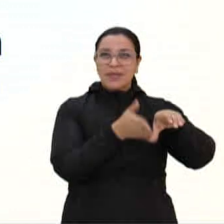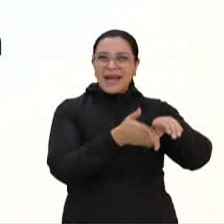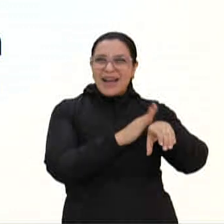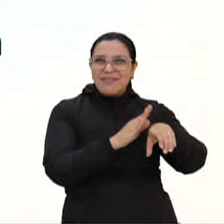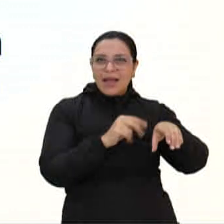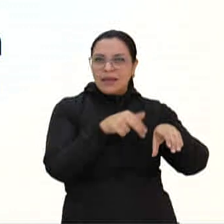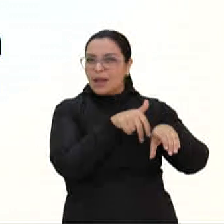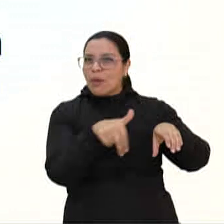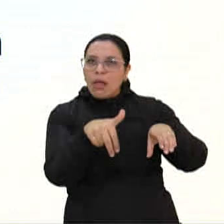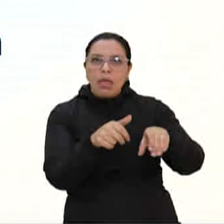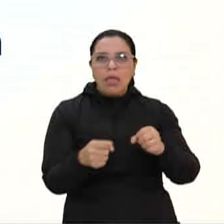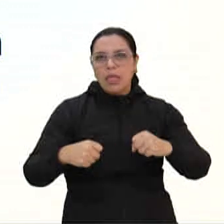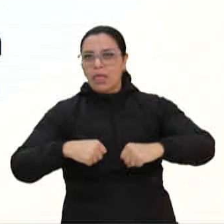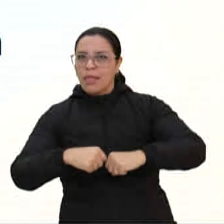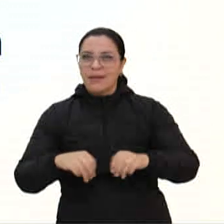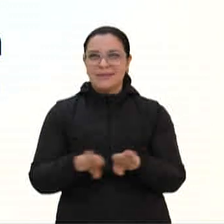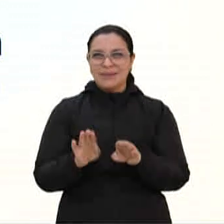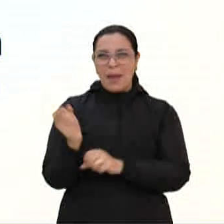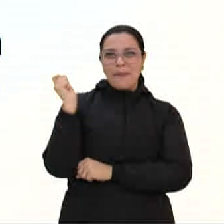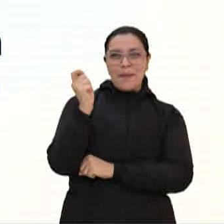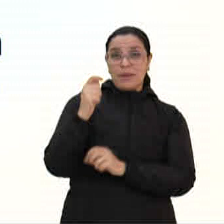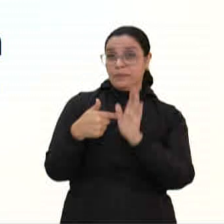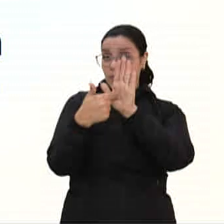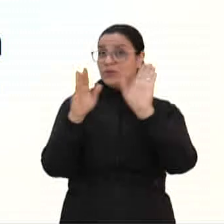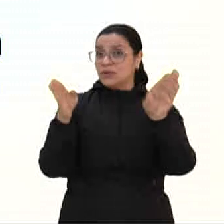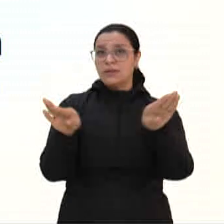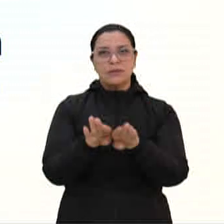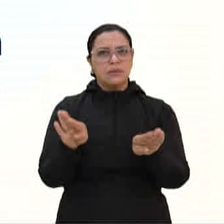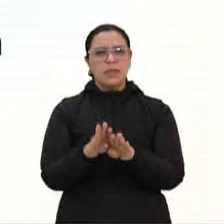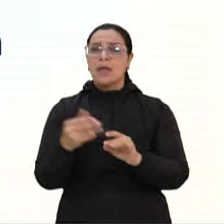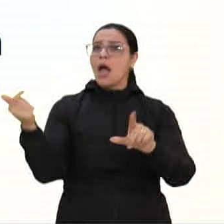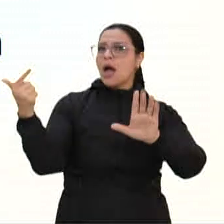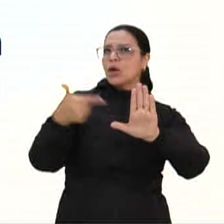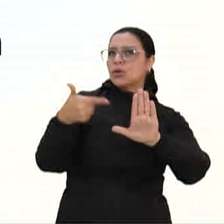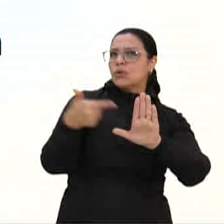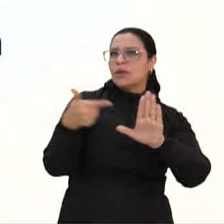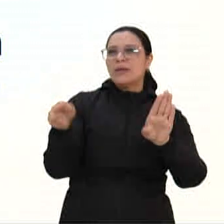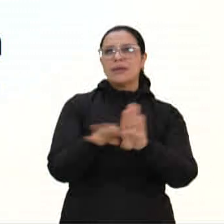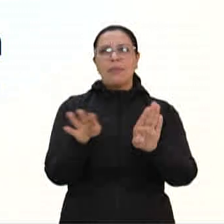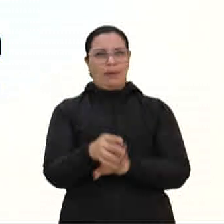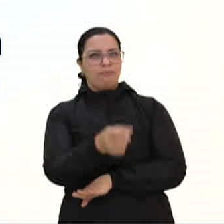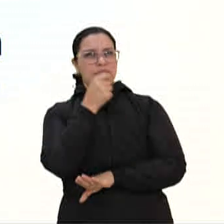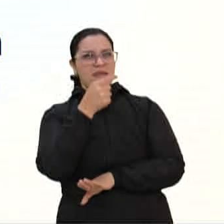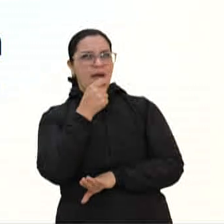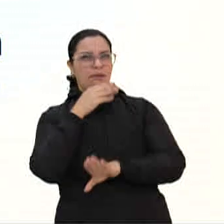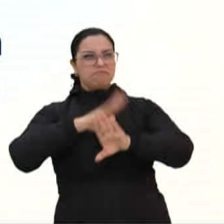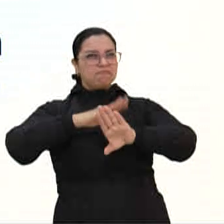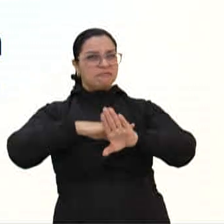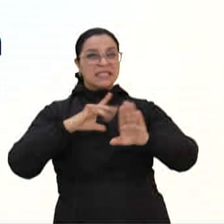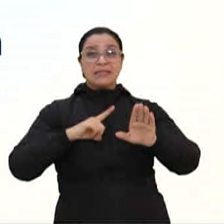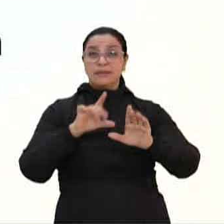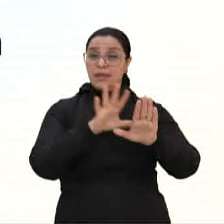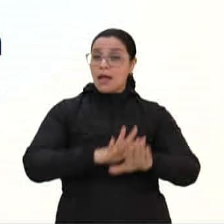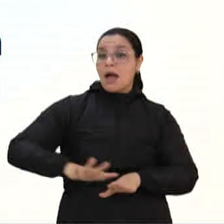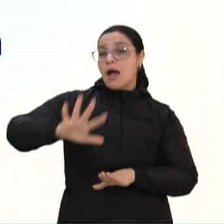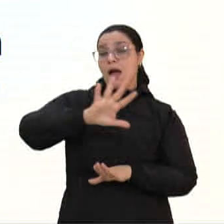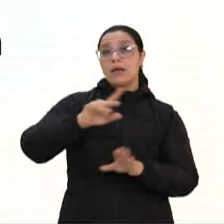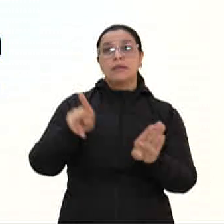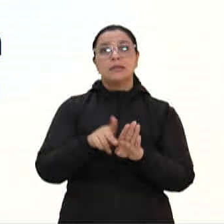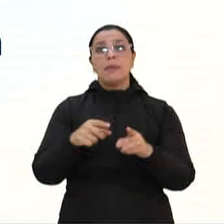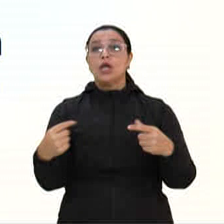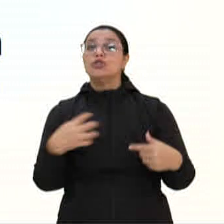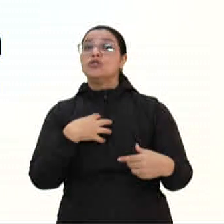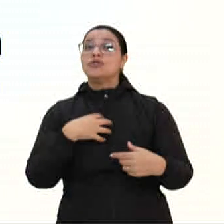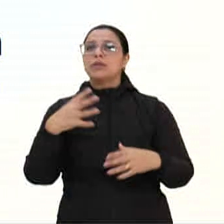lá aquele fragmento que eu destaquei? O relato irônico e satirizado de cenas e falas típicas